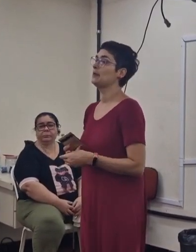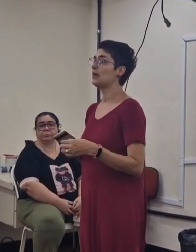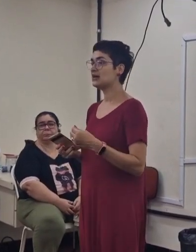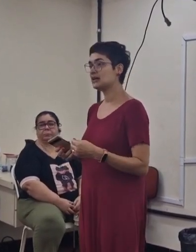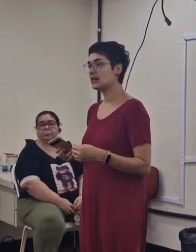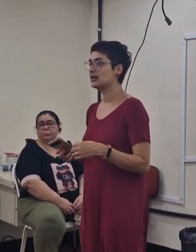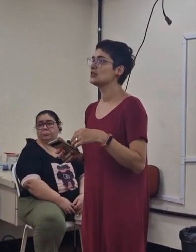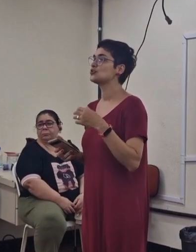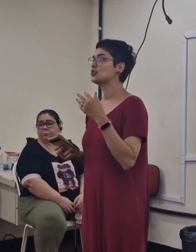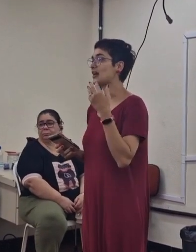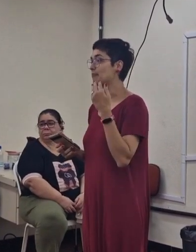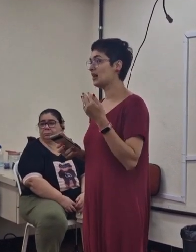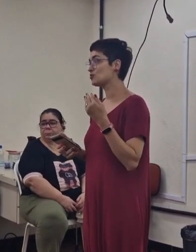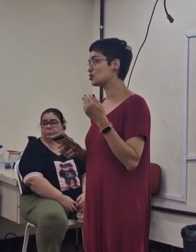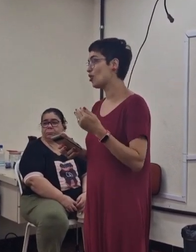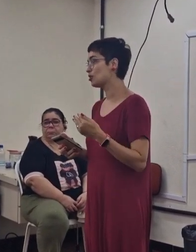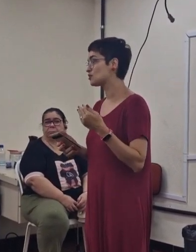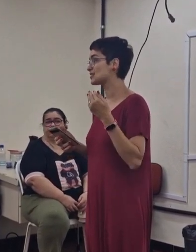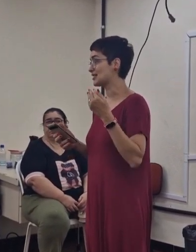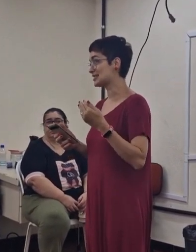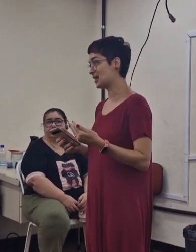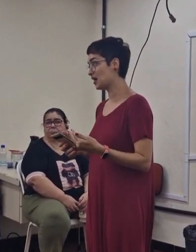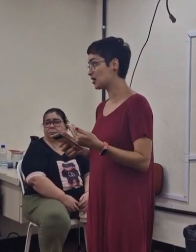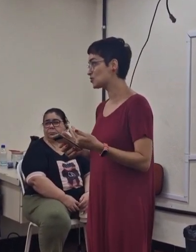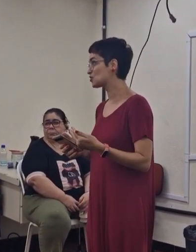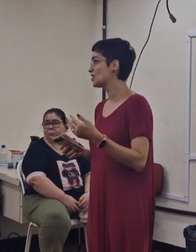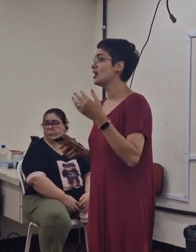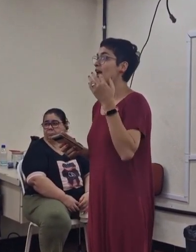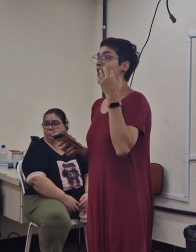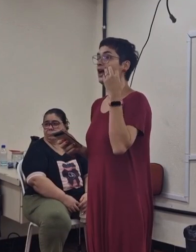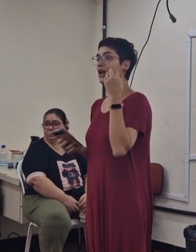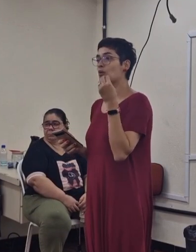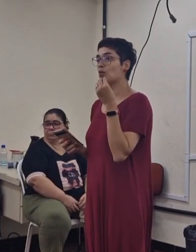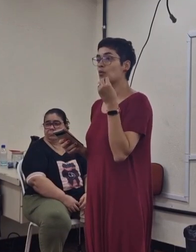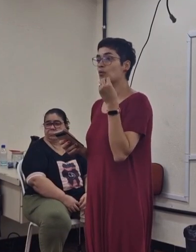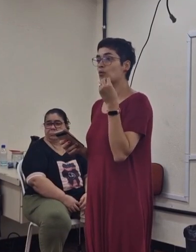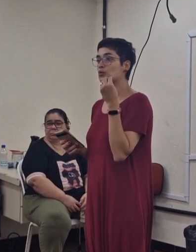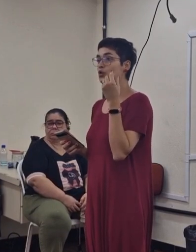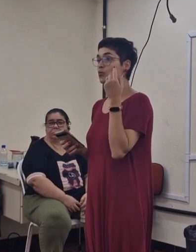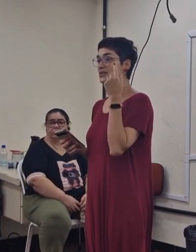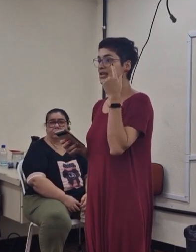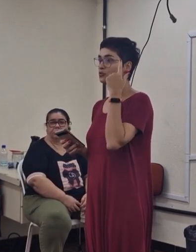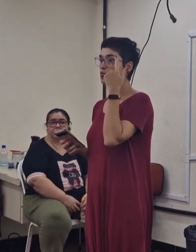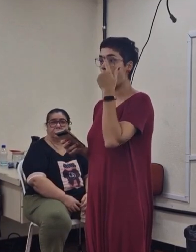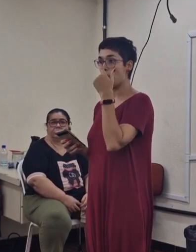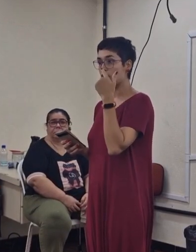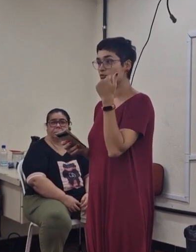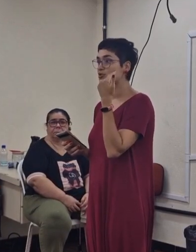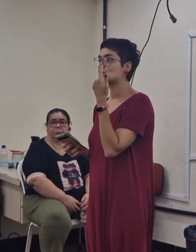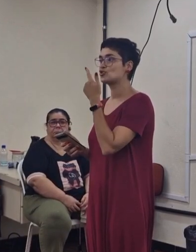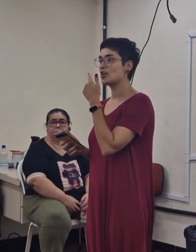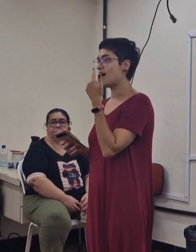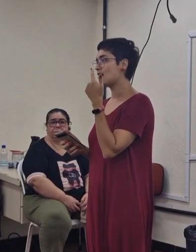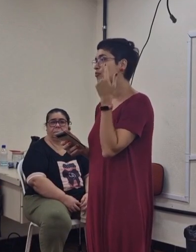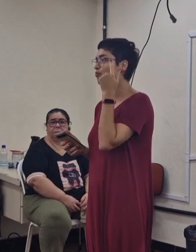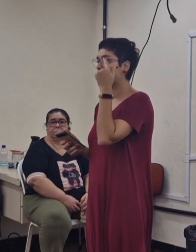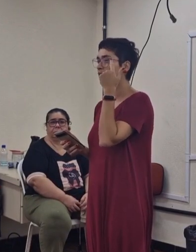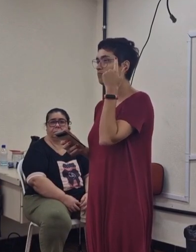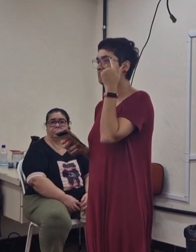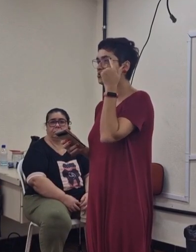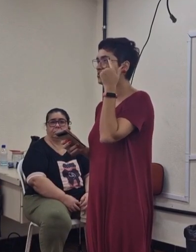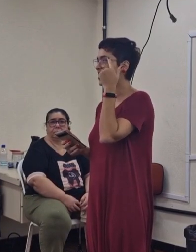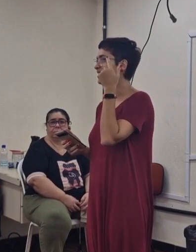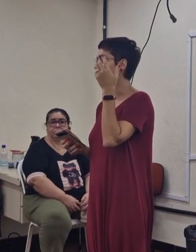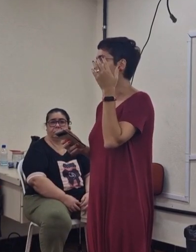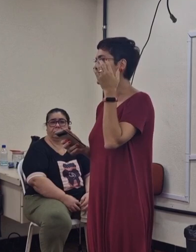mulher branca, de cabelos e olhos castanhos. Eu estou usando um óculos de